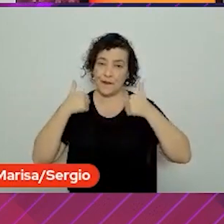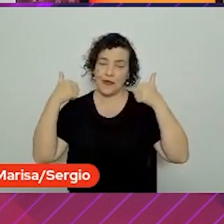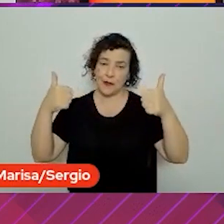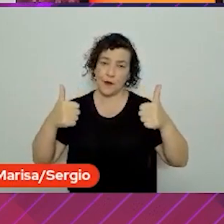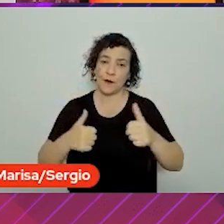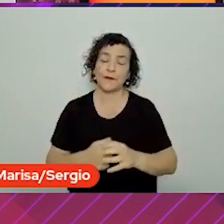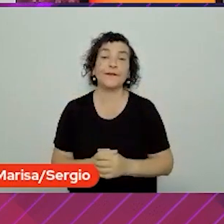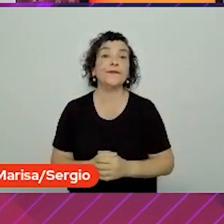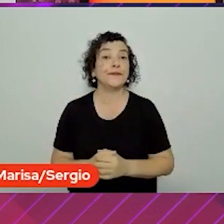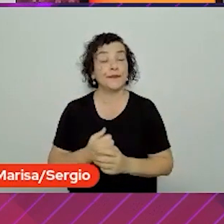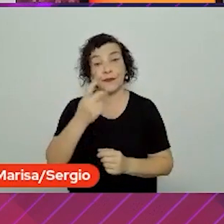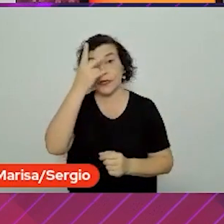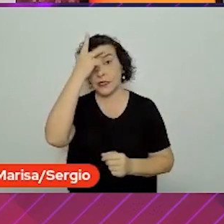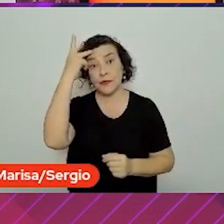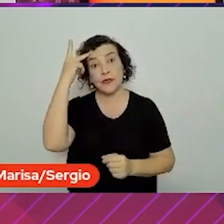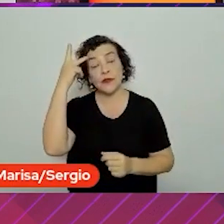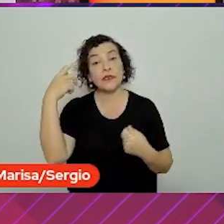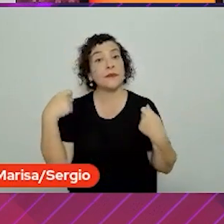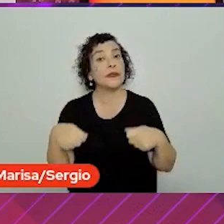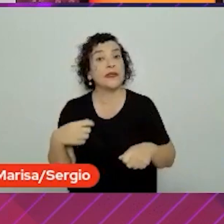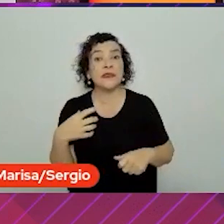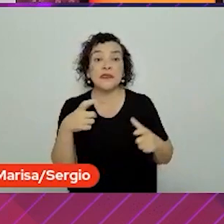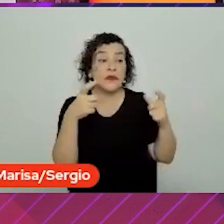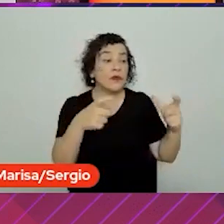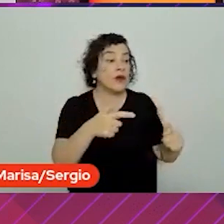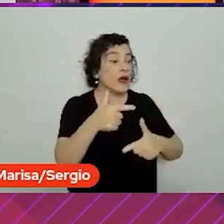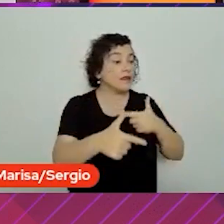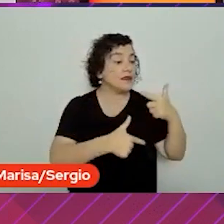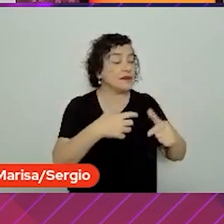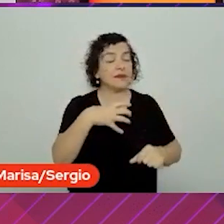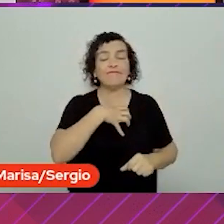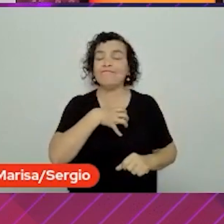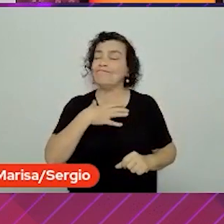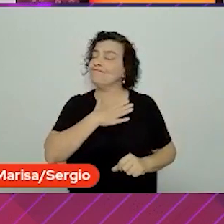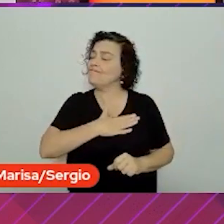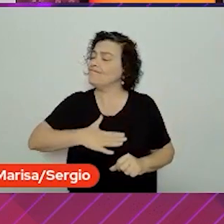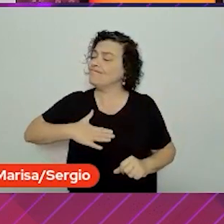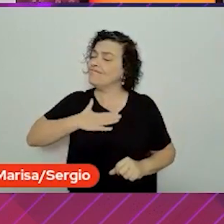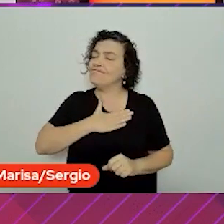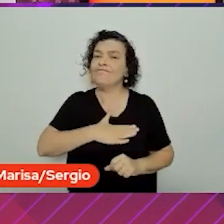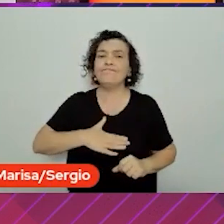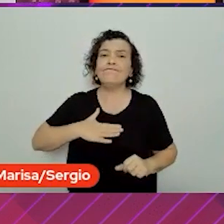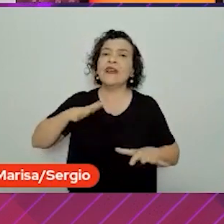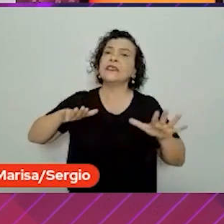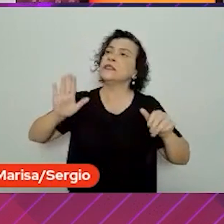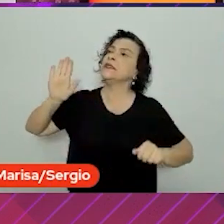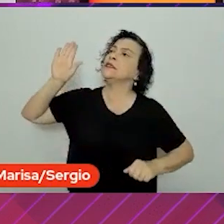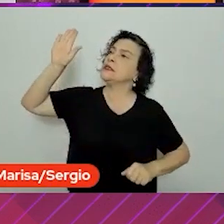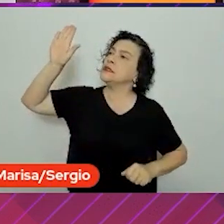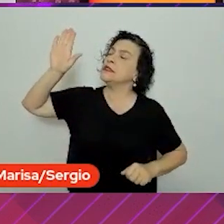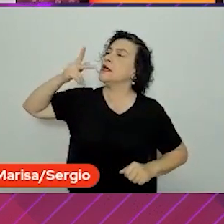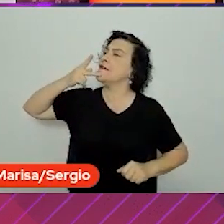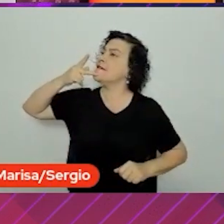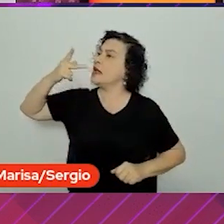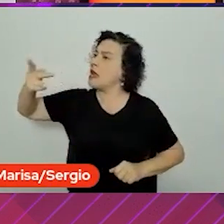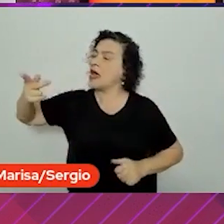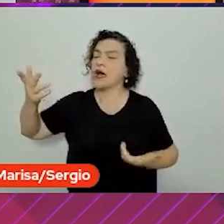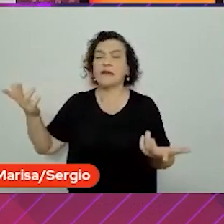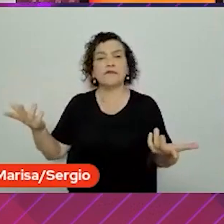invariavelmente, as pessoas elas se sintam confortáveis para expor as suas necessidades, para expor as